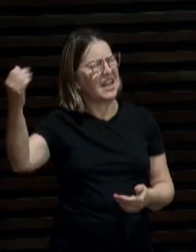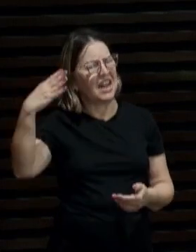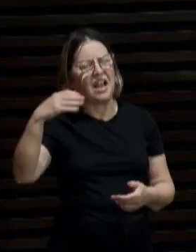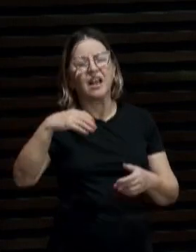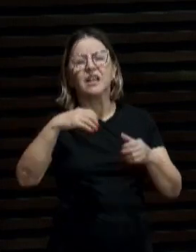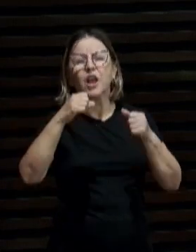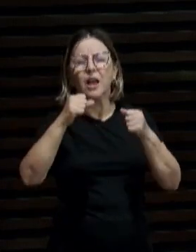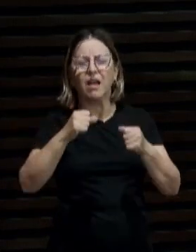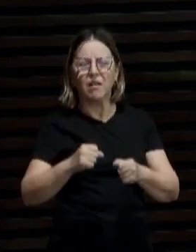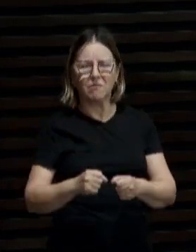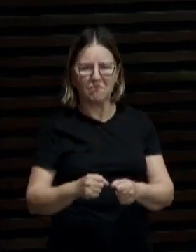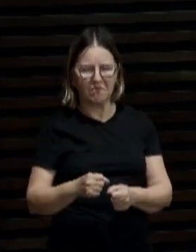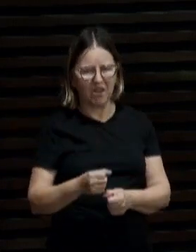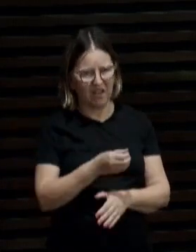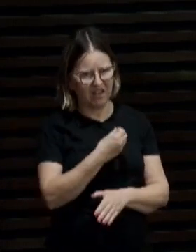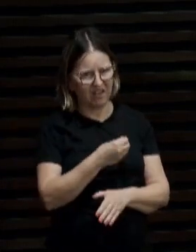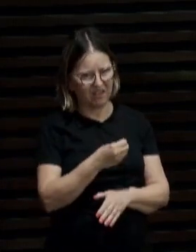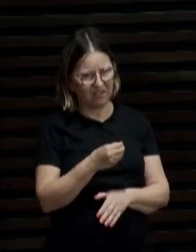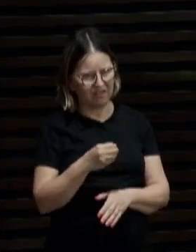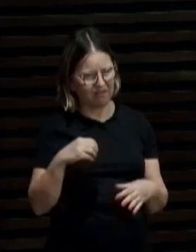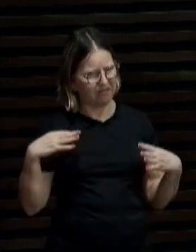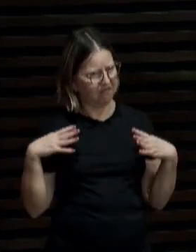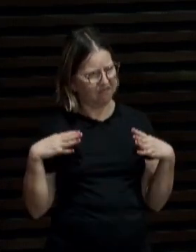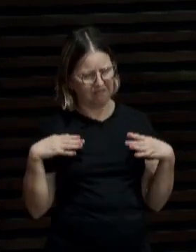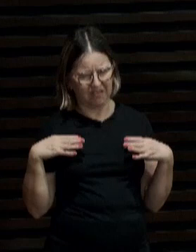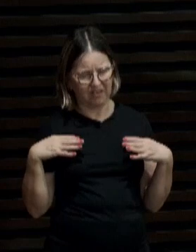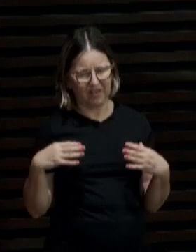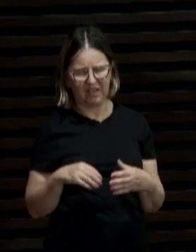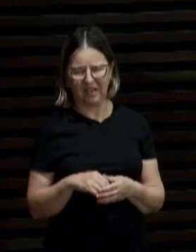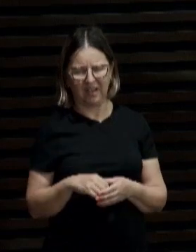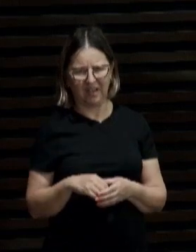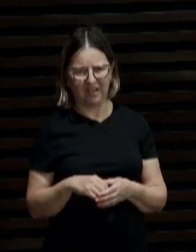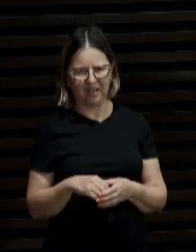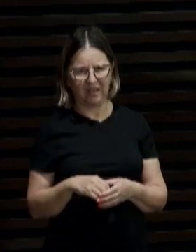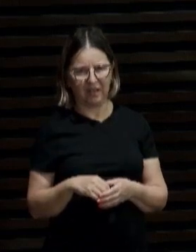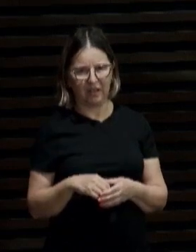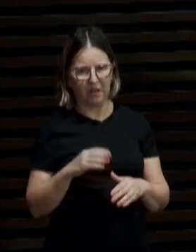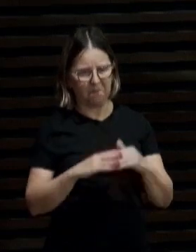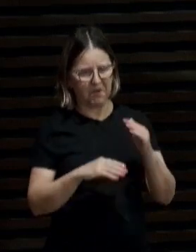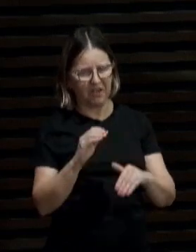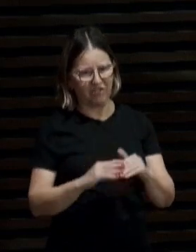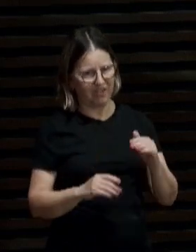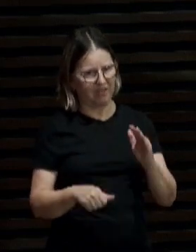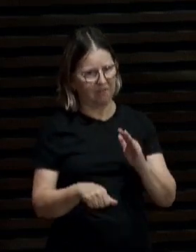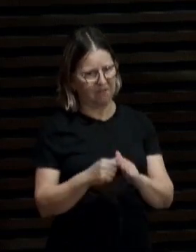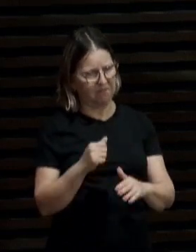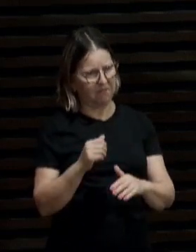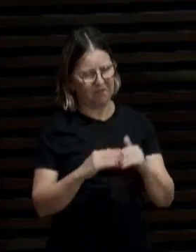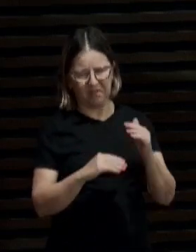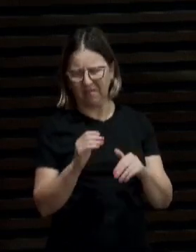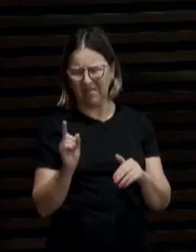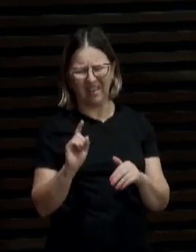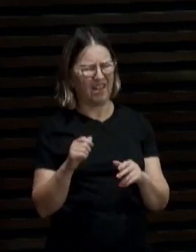das primeiras obras, isso aí era fanatismo. Que você poderia, ele falava